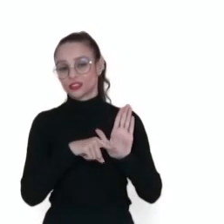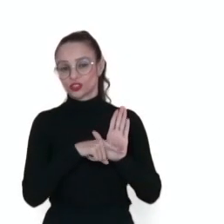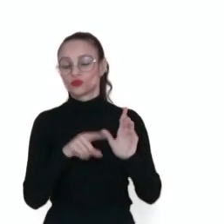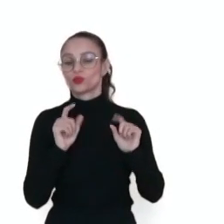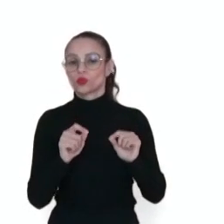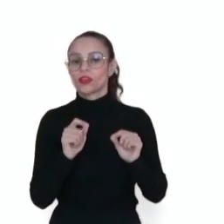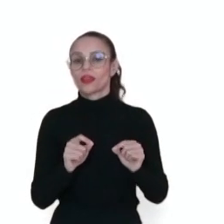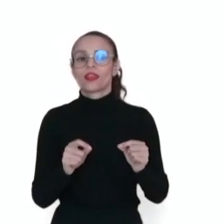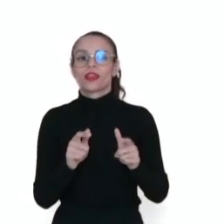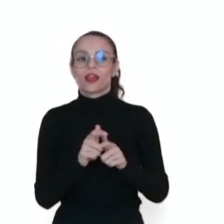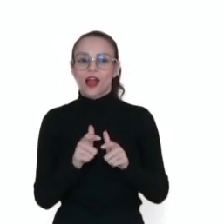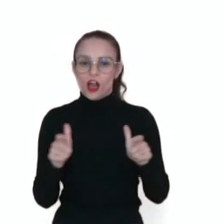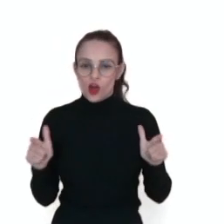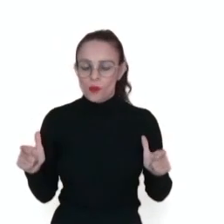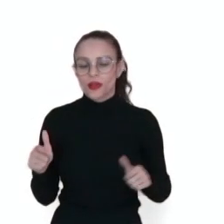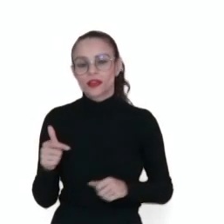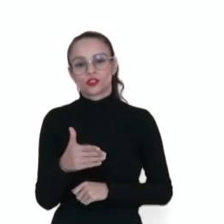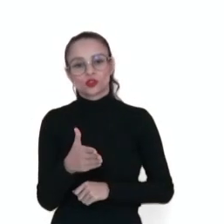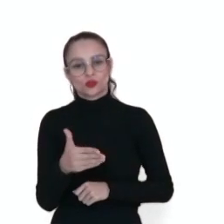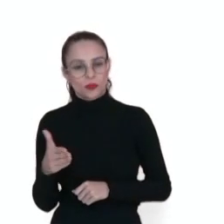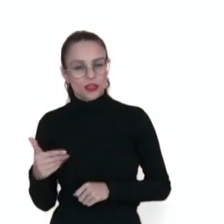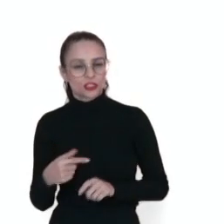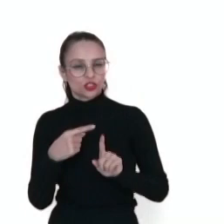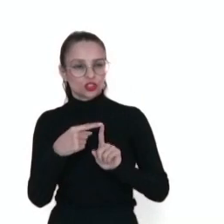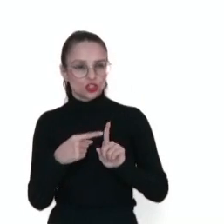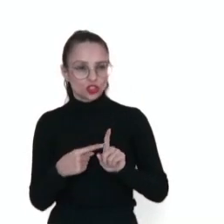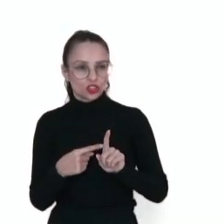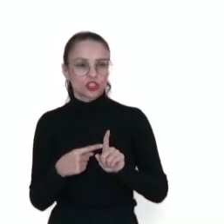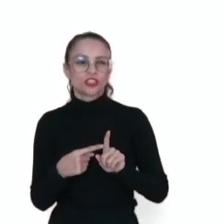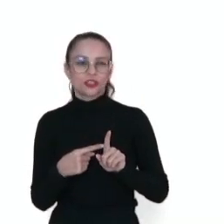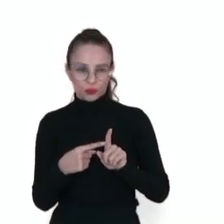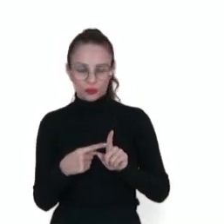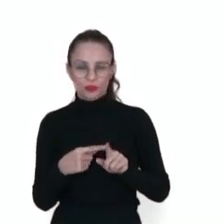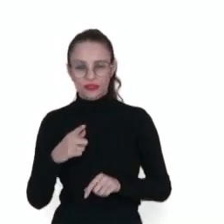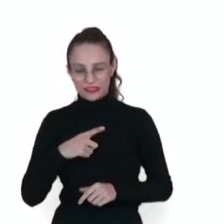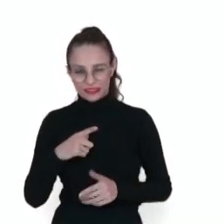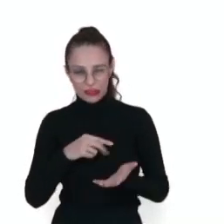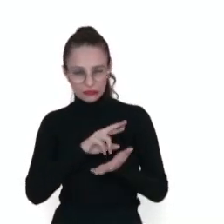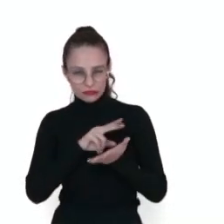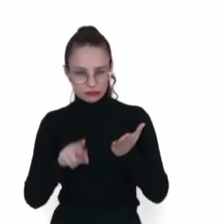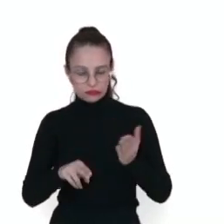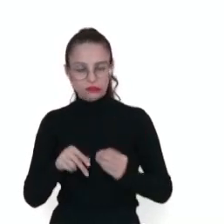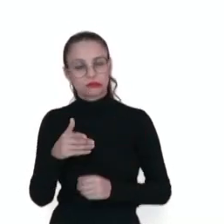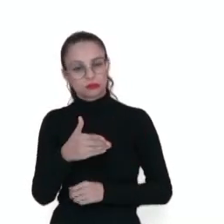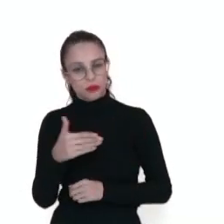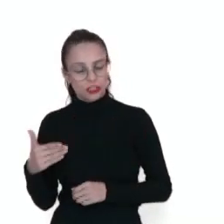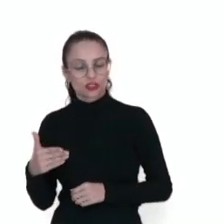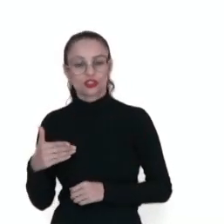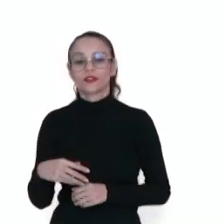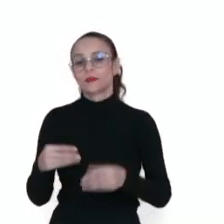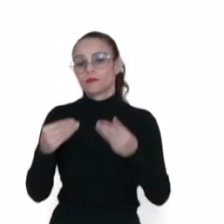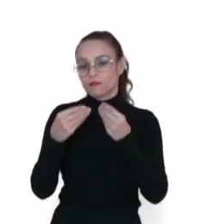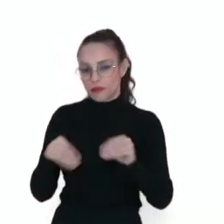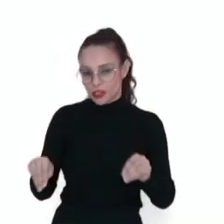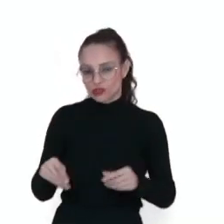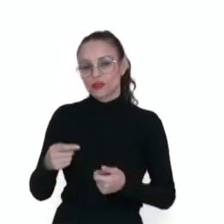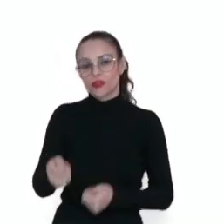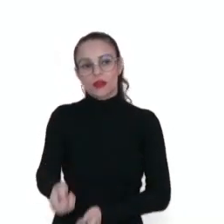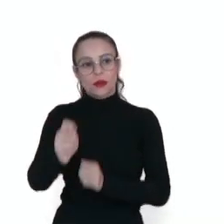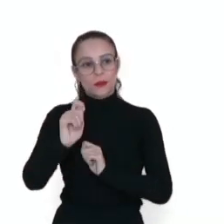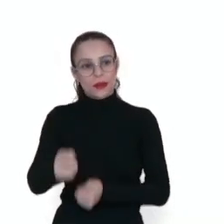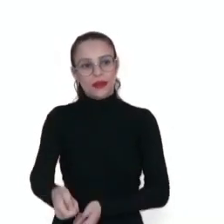o aumento de espécies de peixes ali como as piranhas e as pirampebas, prejudicando a pesca, também